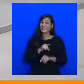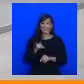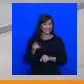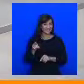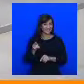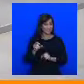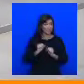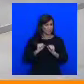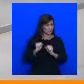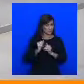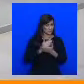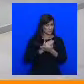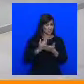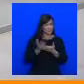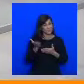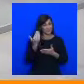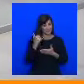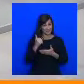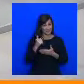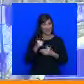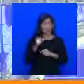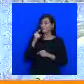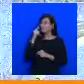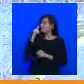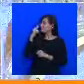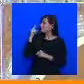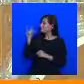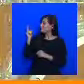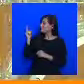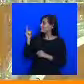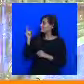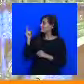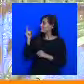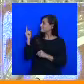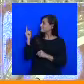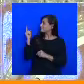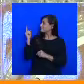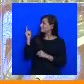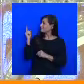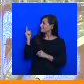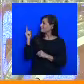E aí, podemos começar? Vamos lá? Bolas posicionadas.